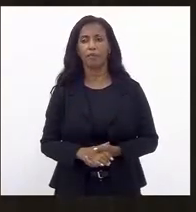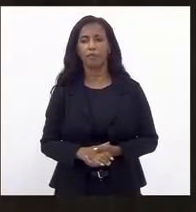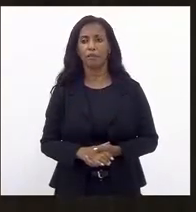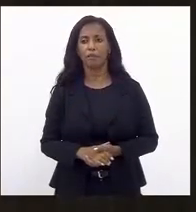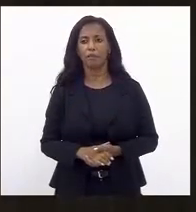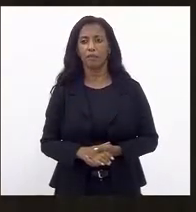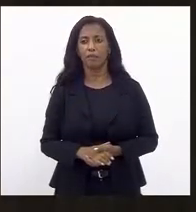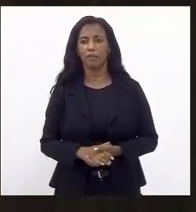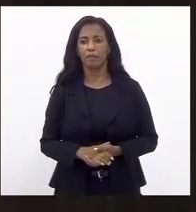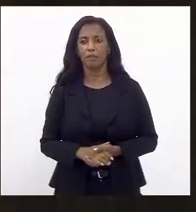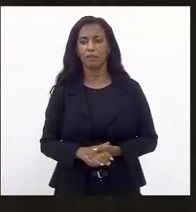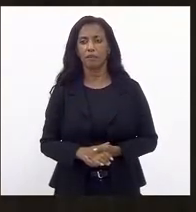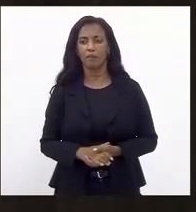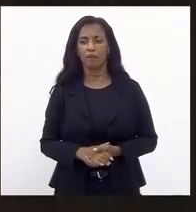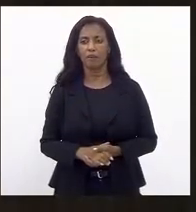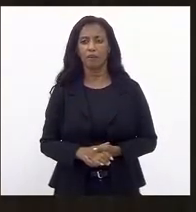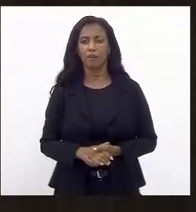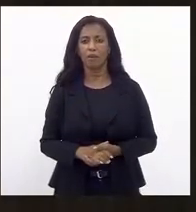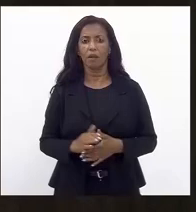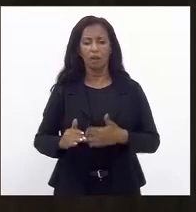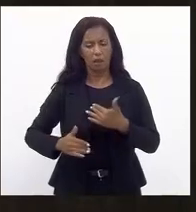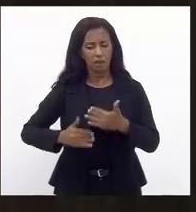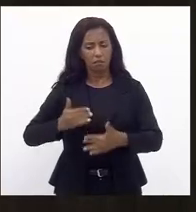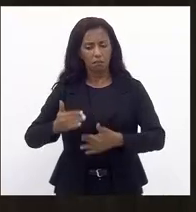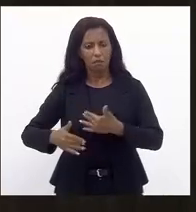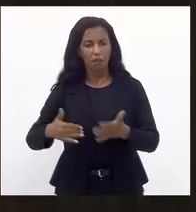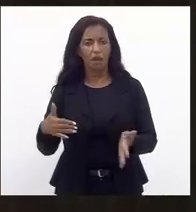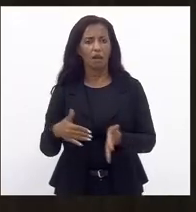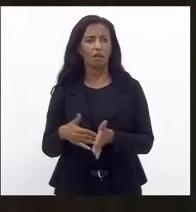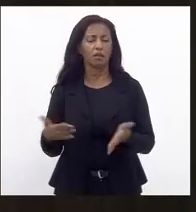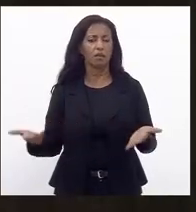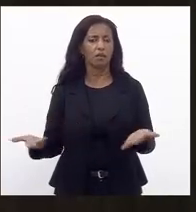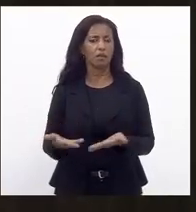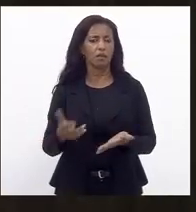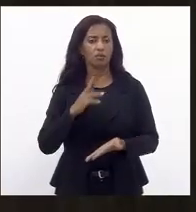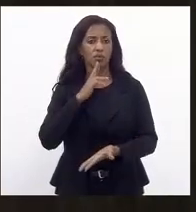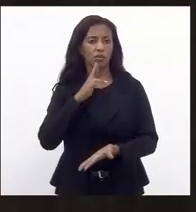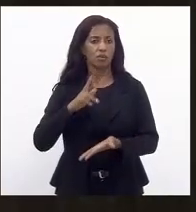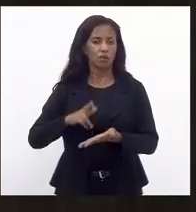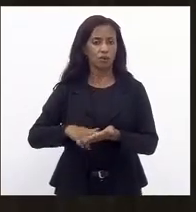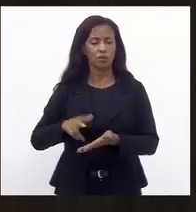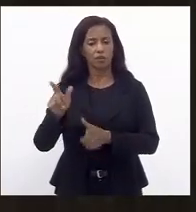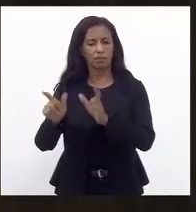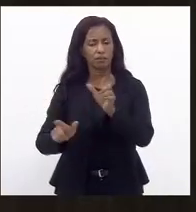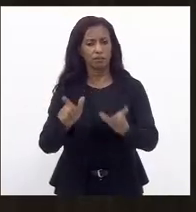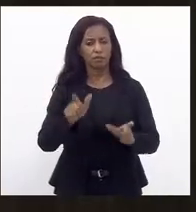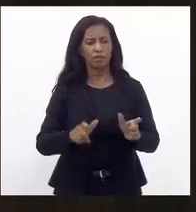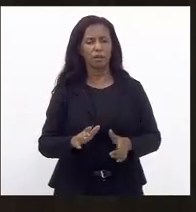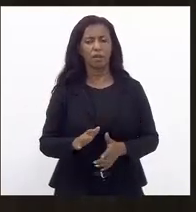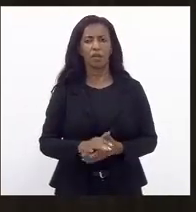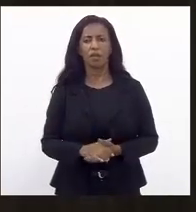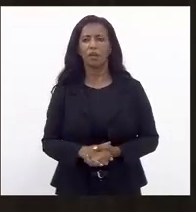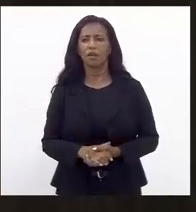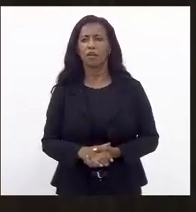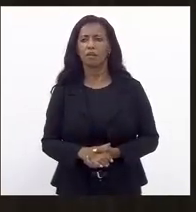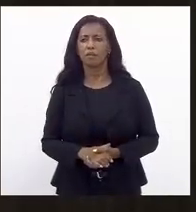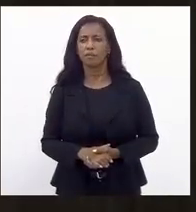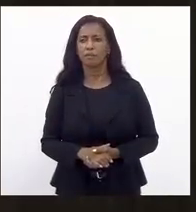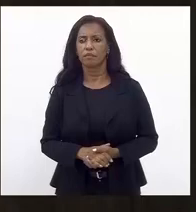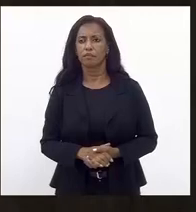ele tá deixando até hoje né o reconhecimento das pessoas aí eu queria dizer o